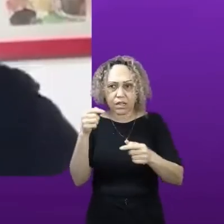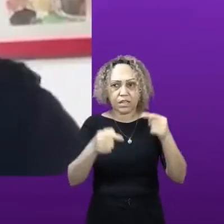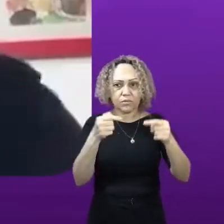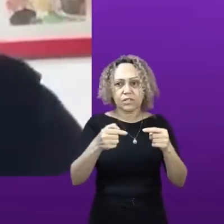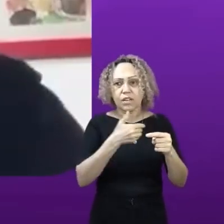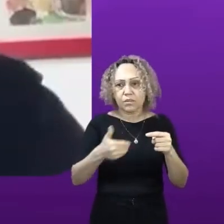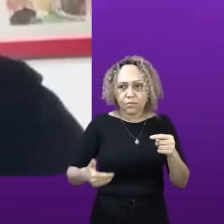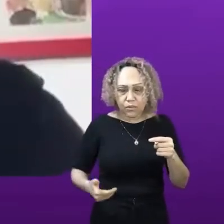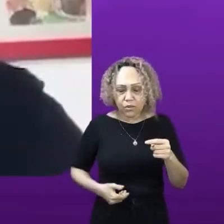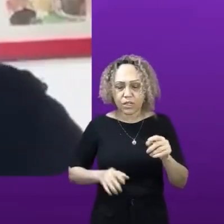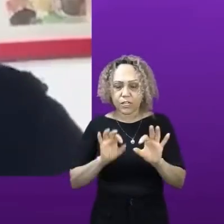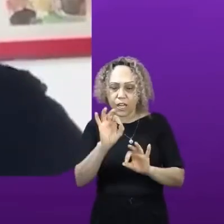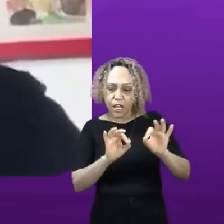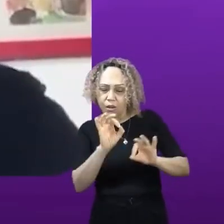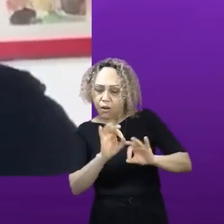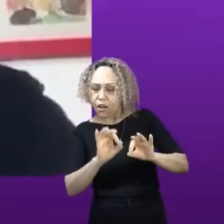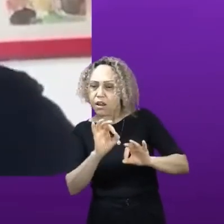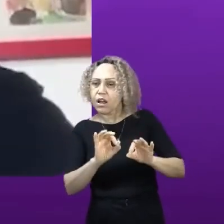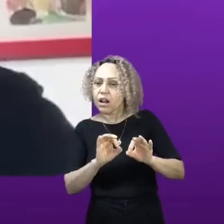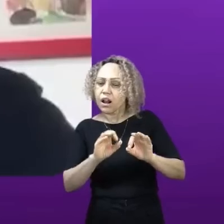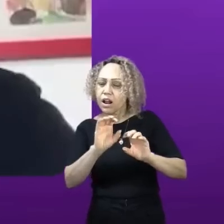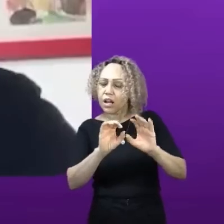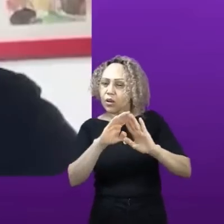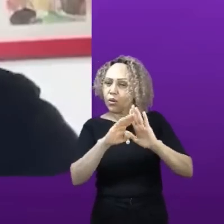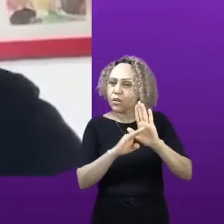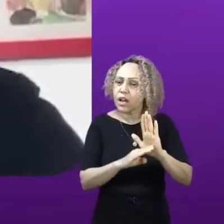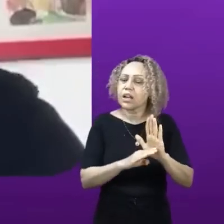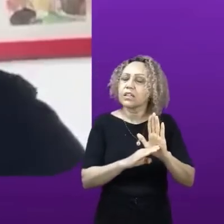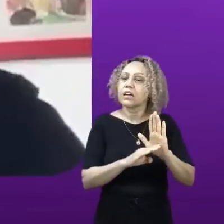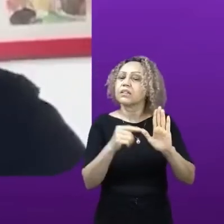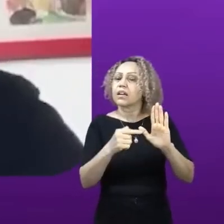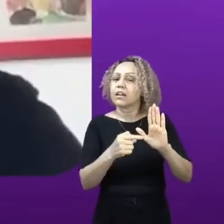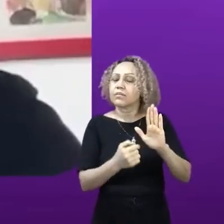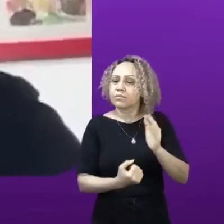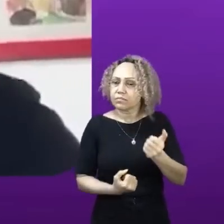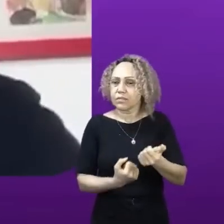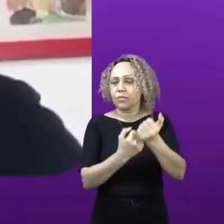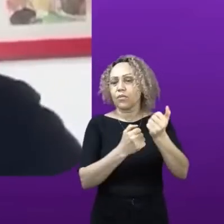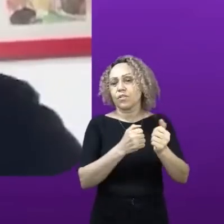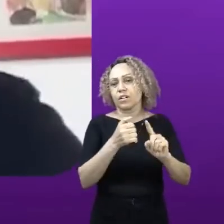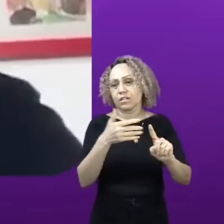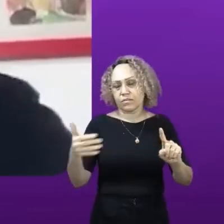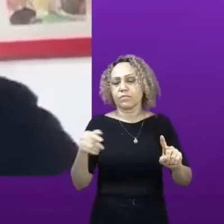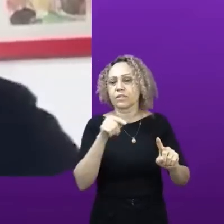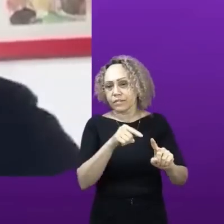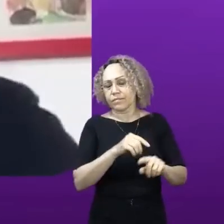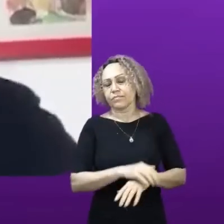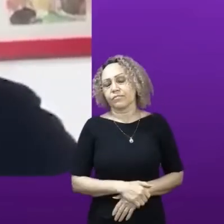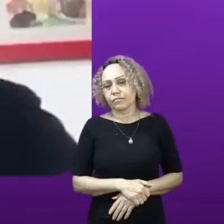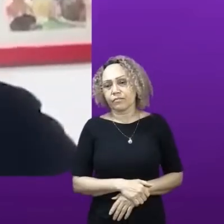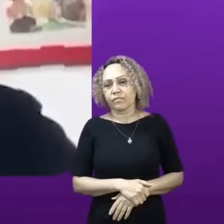sido formuladas e pautadas pela nossa população LGBT. E para além da juventude LGBT, é como